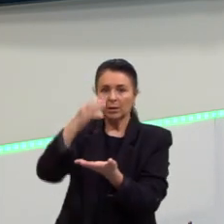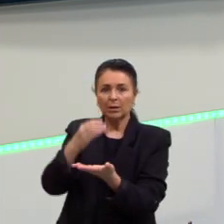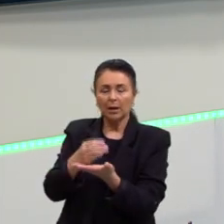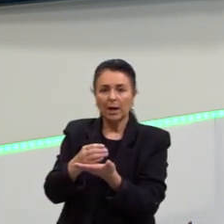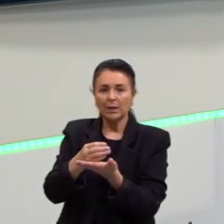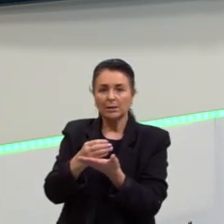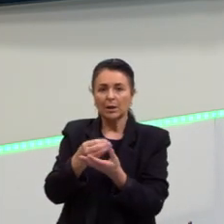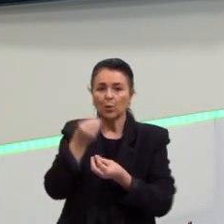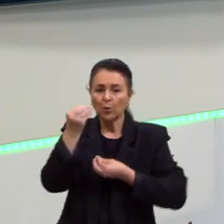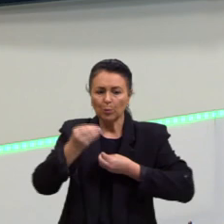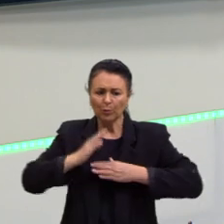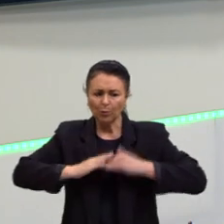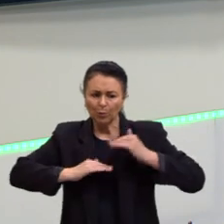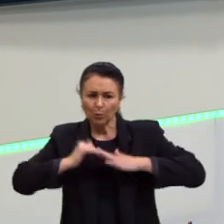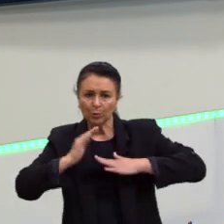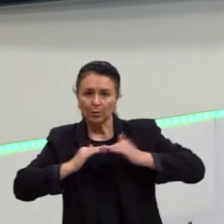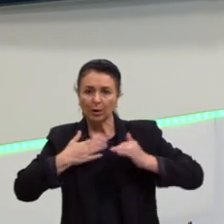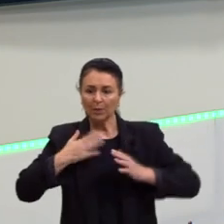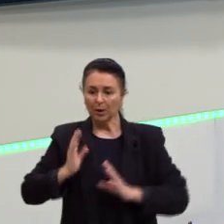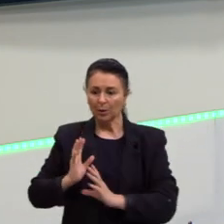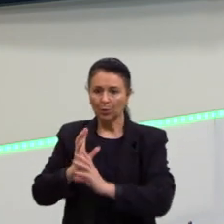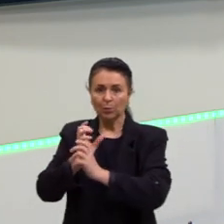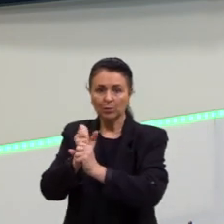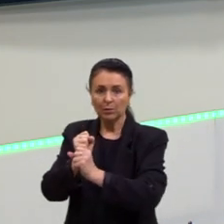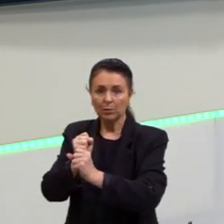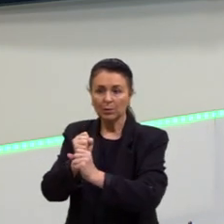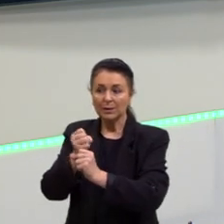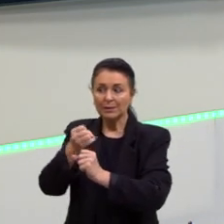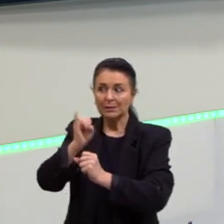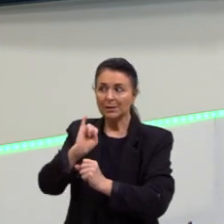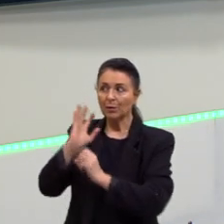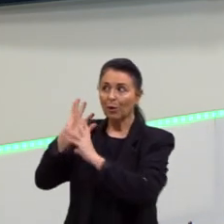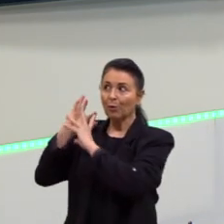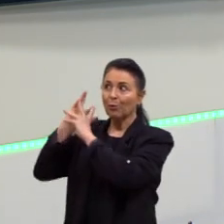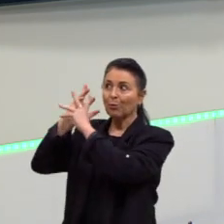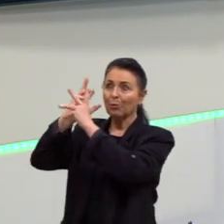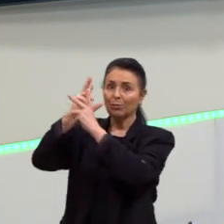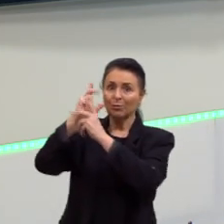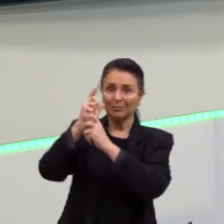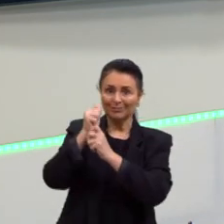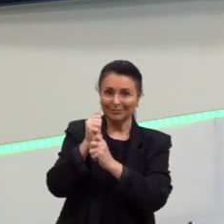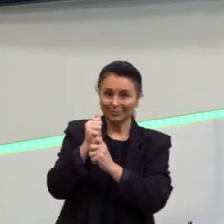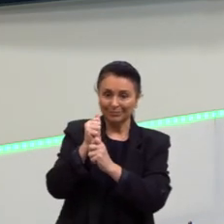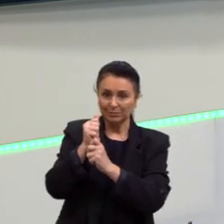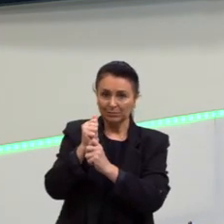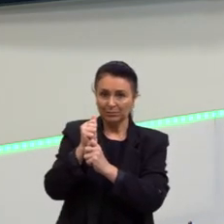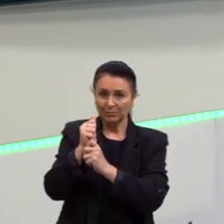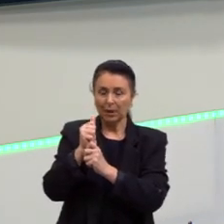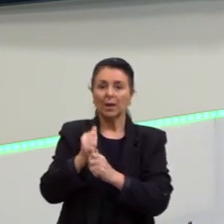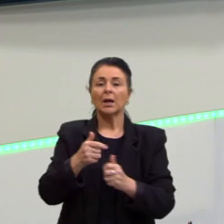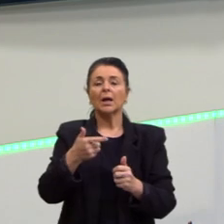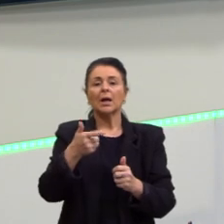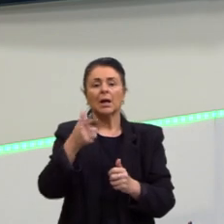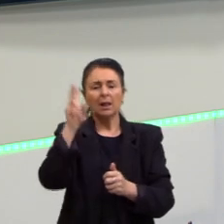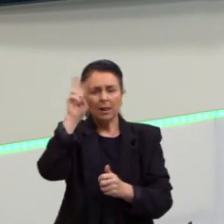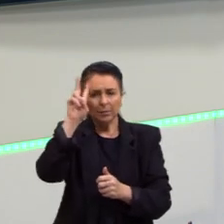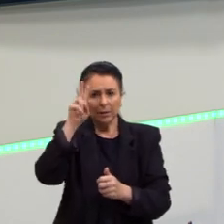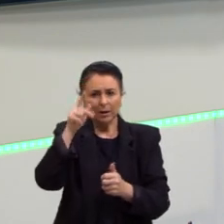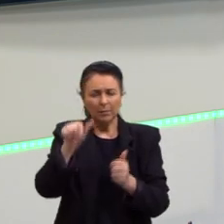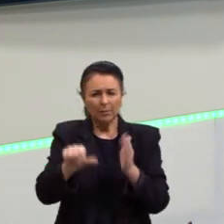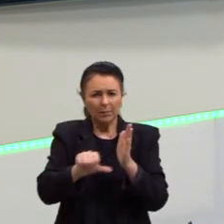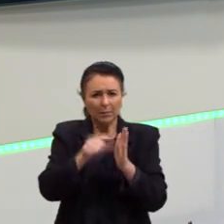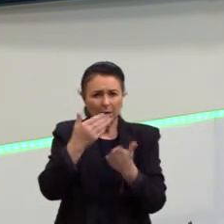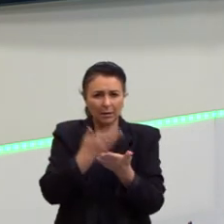eu vou construir a minha conclusão sem retomar lá na primeira aula jus teve a ideia do texto sanduíche né